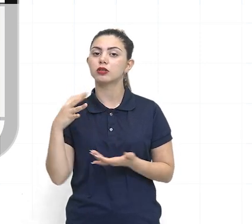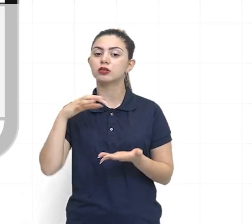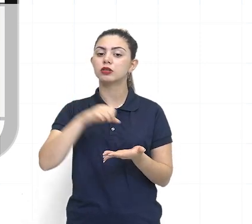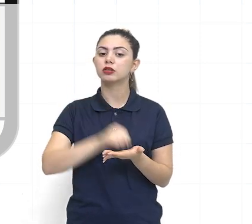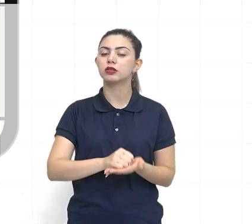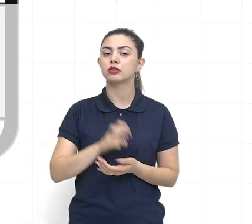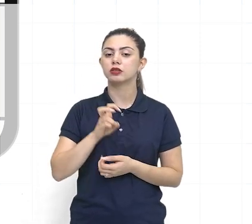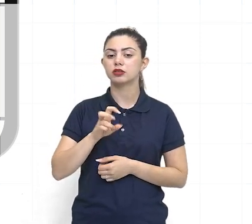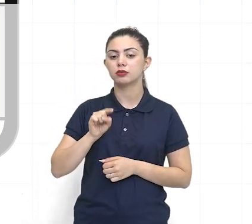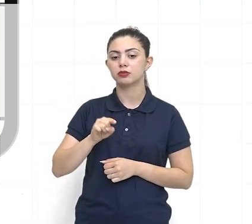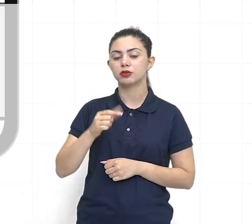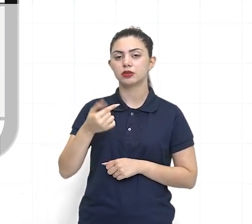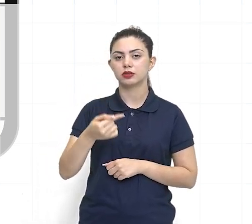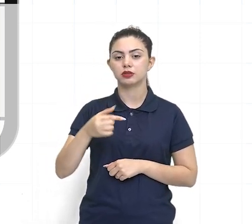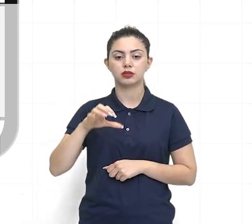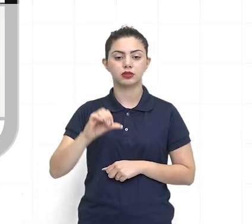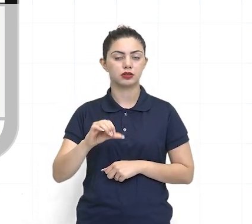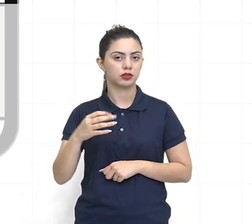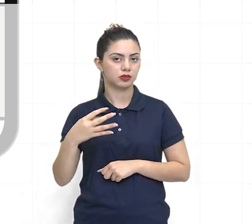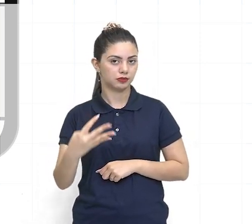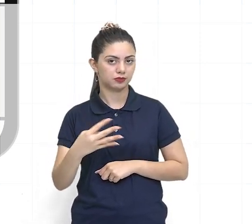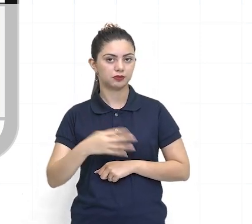particulares, nós temos